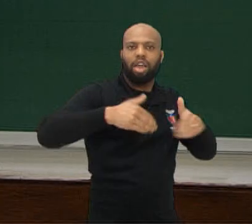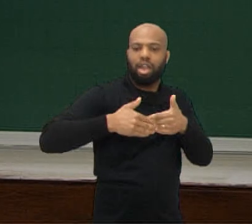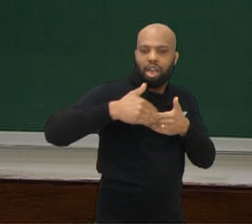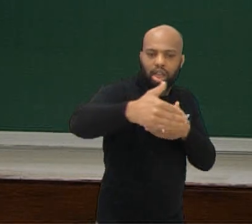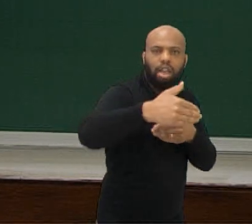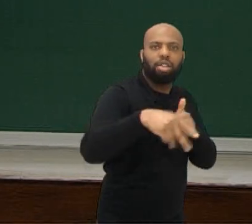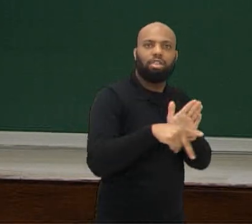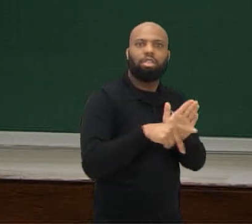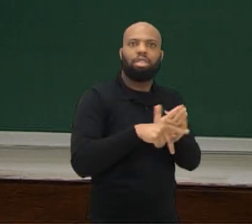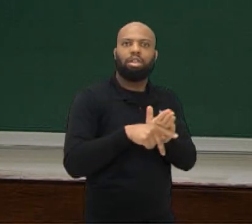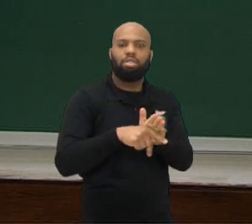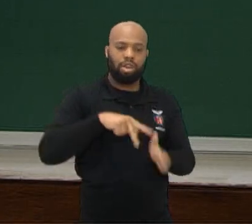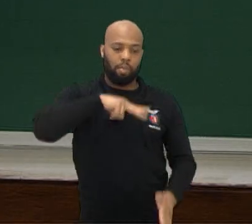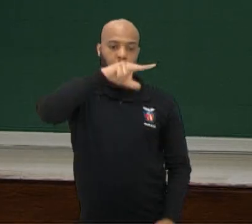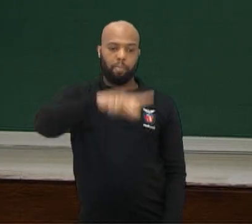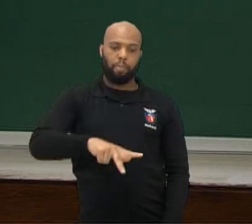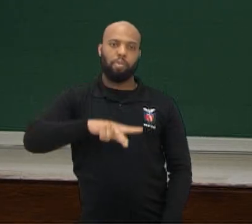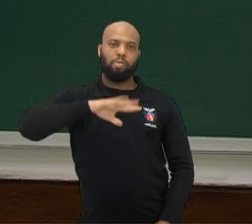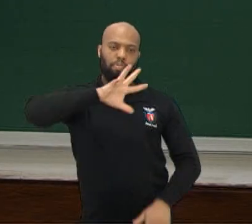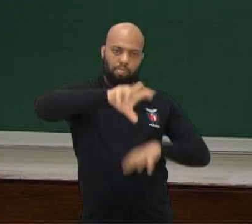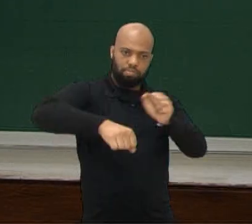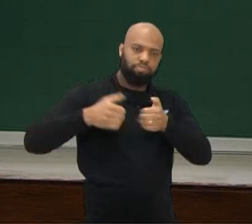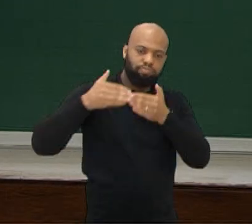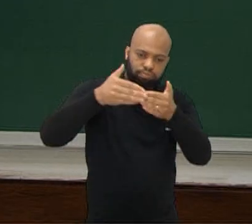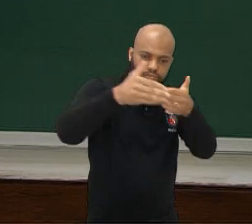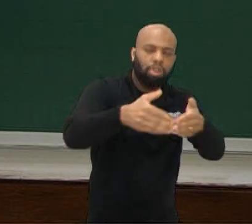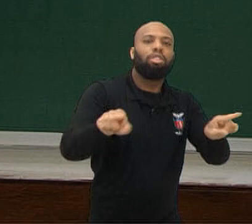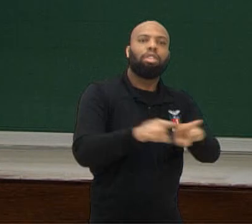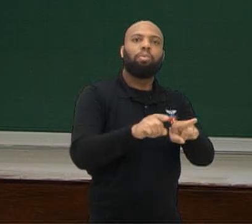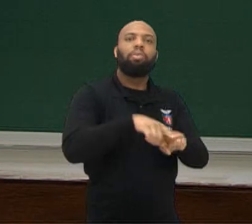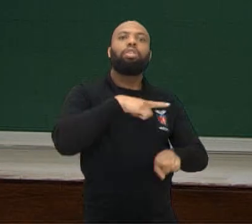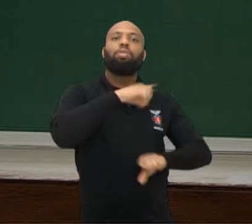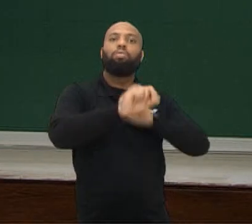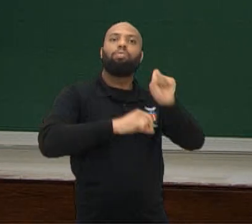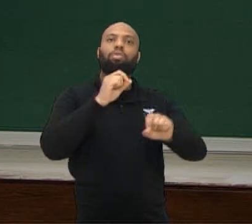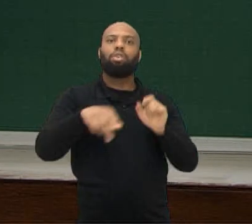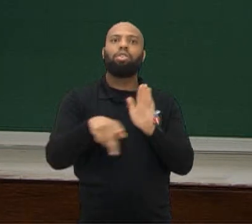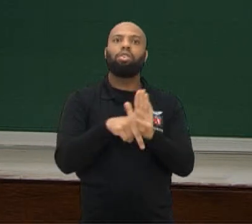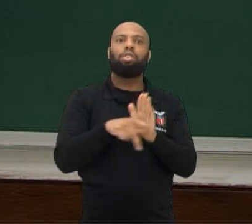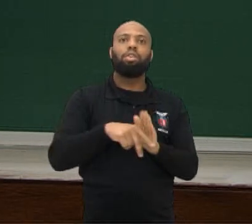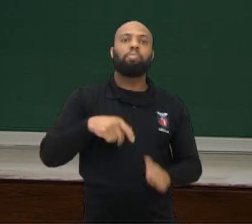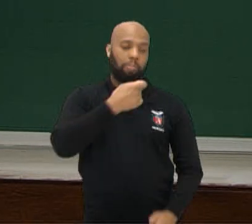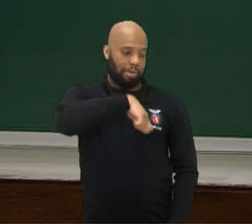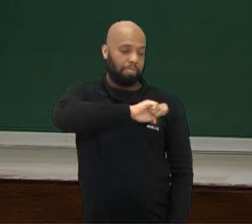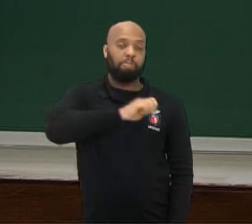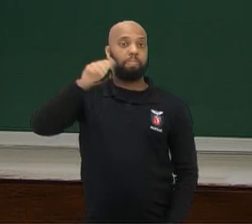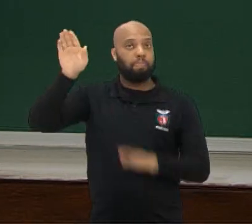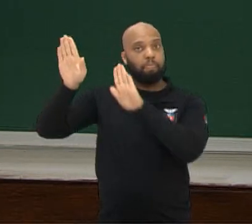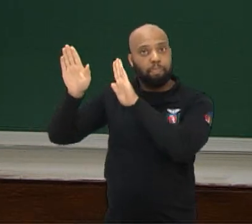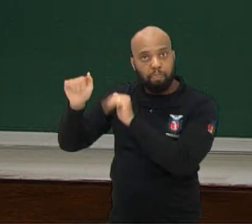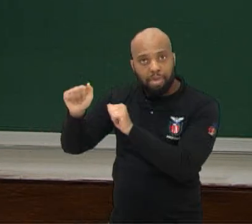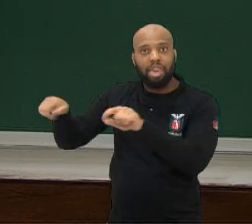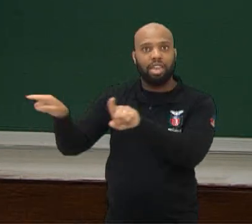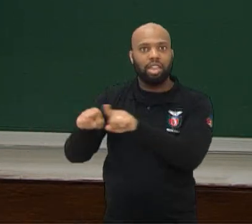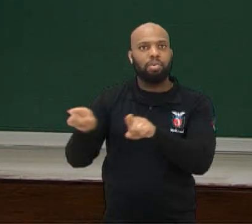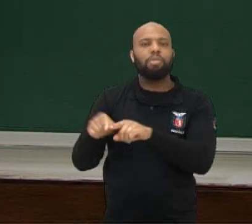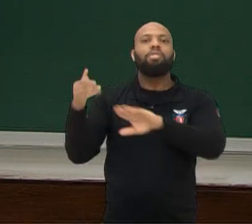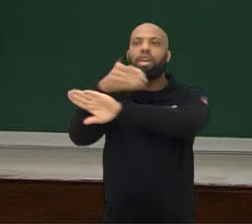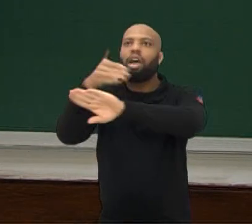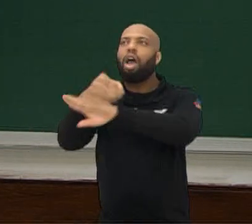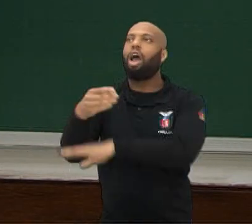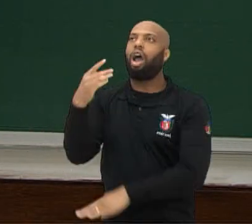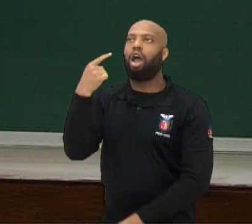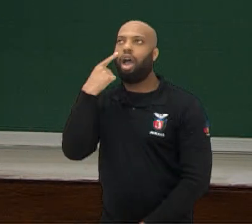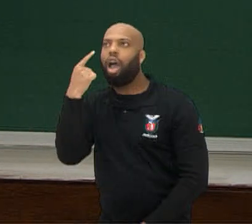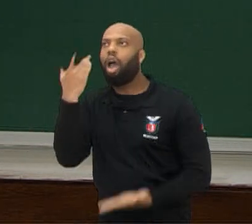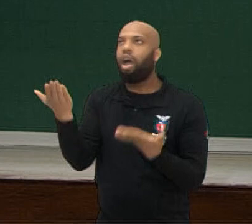das expedições portuguesas. Lembram que a gente também falou que tiveram as expedições espanholas, desbravando ali, conhecendo a